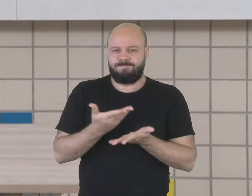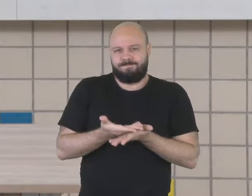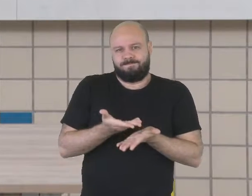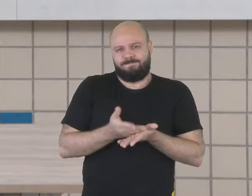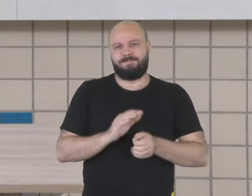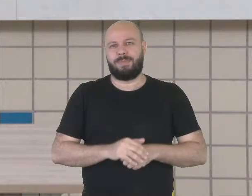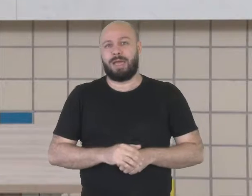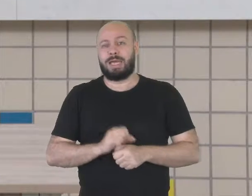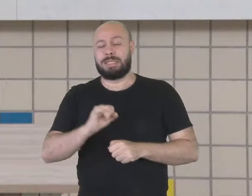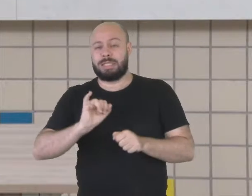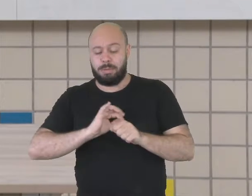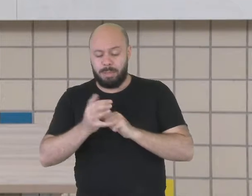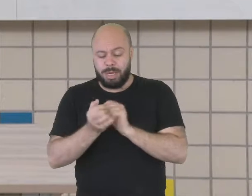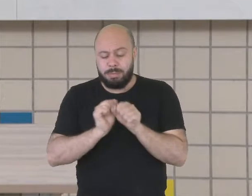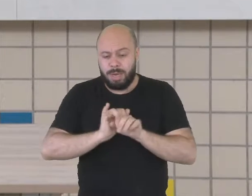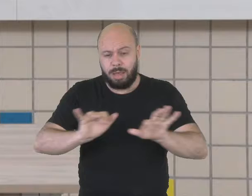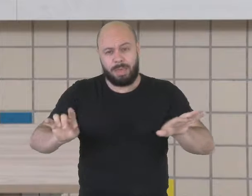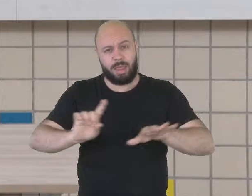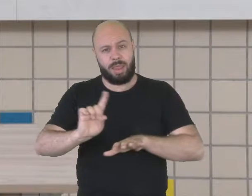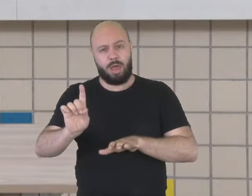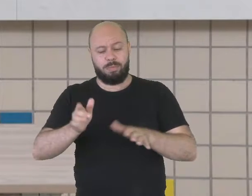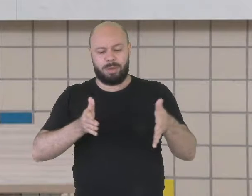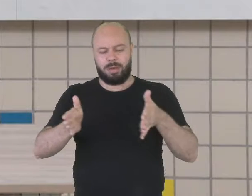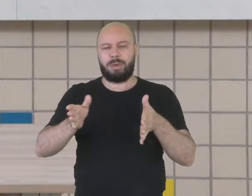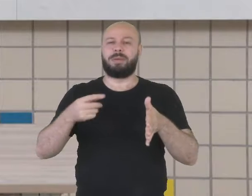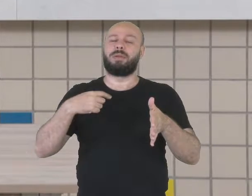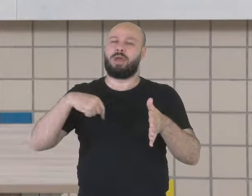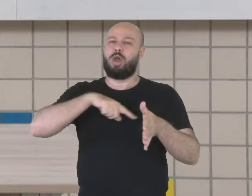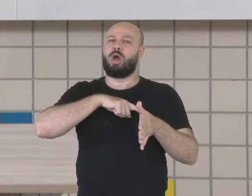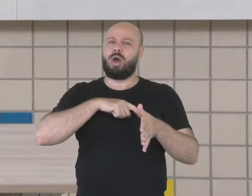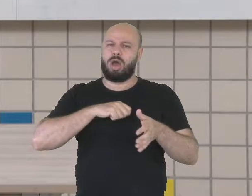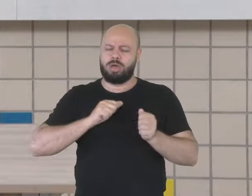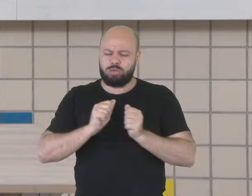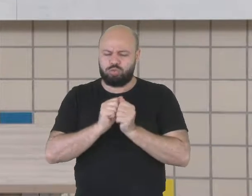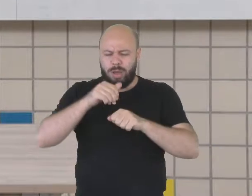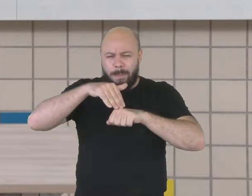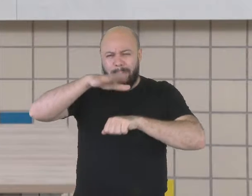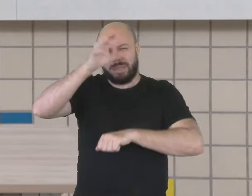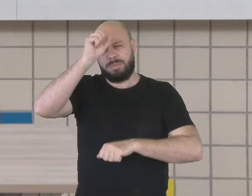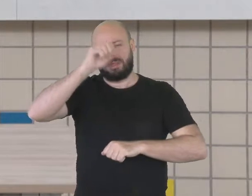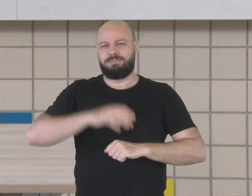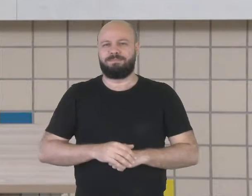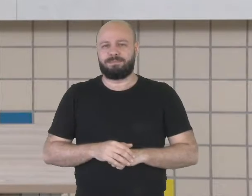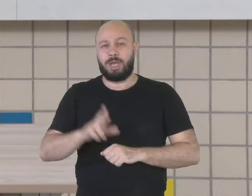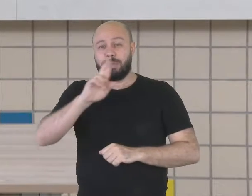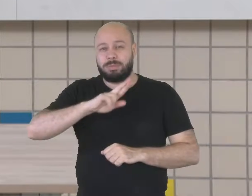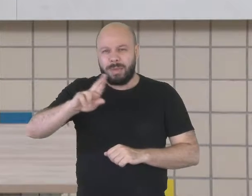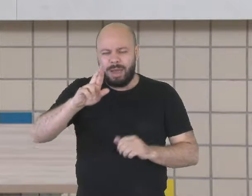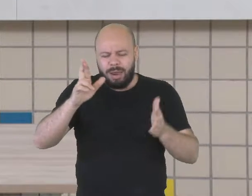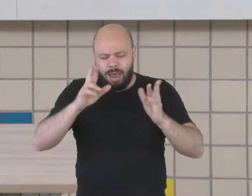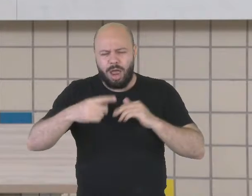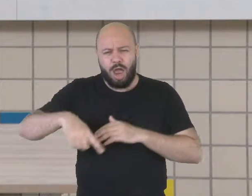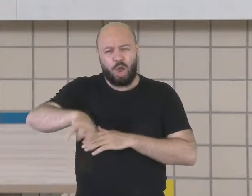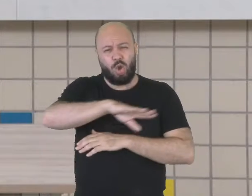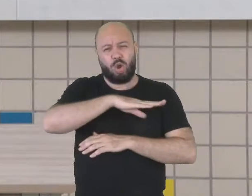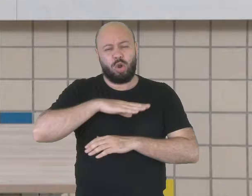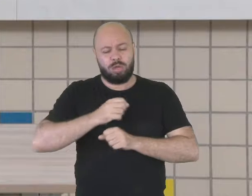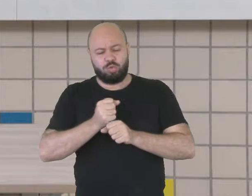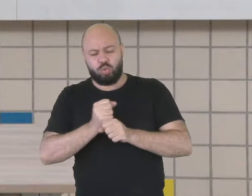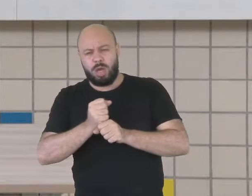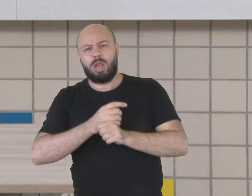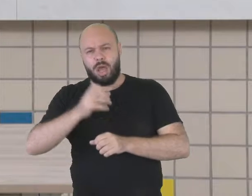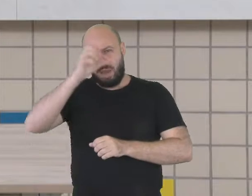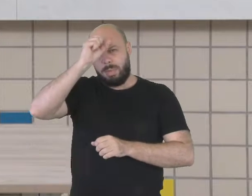acontecido essa pandemia. Eu espero realmente que todo mundo nesse ano tenha conseguido aprender alguma coisa,